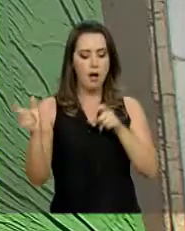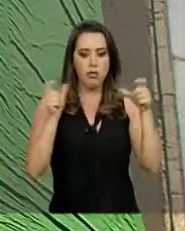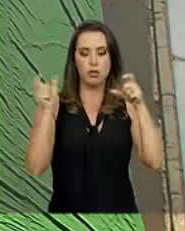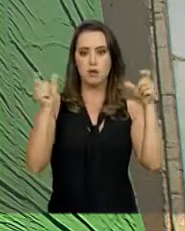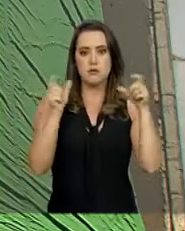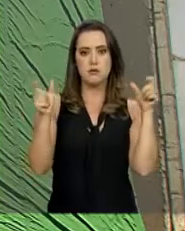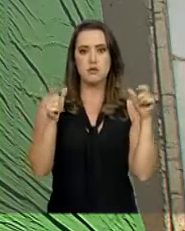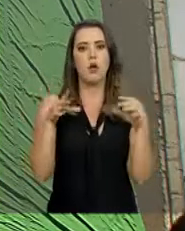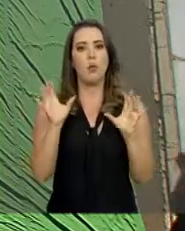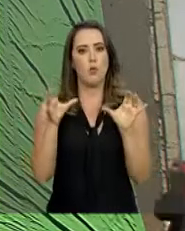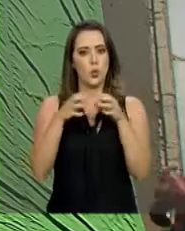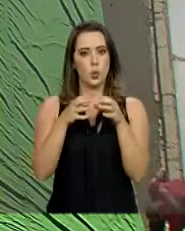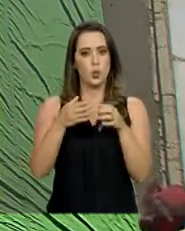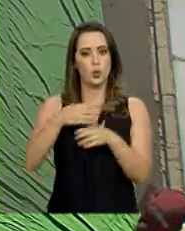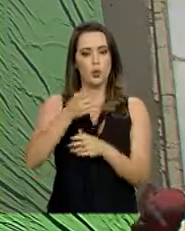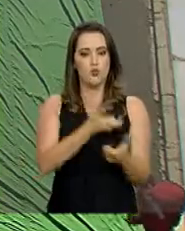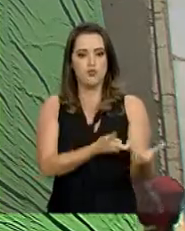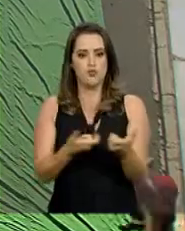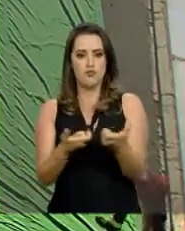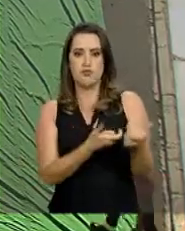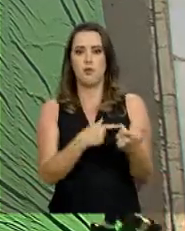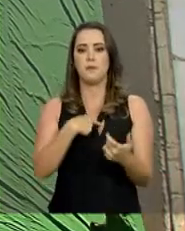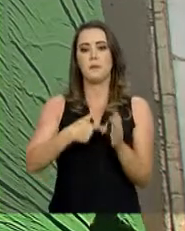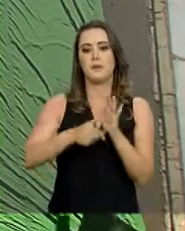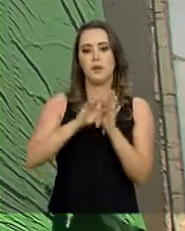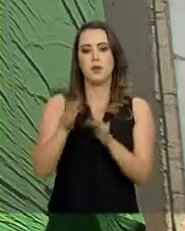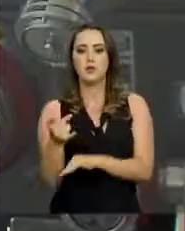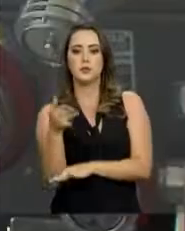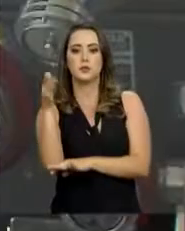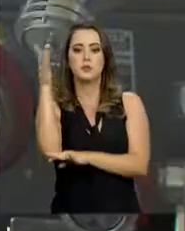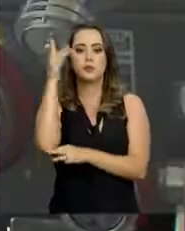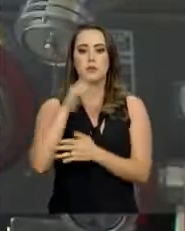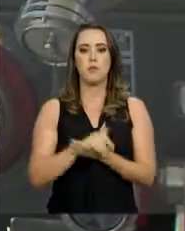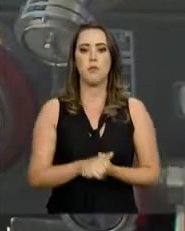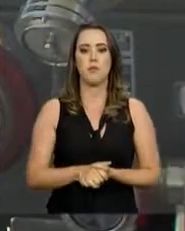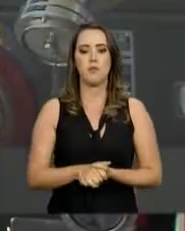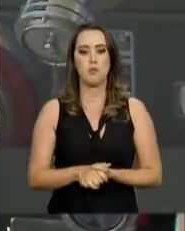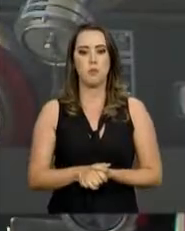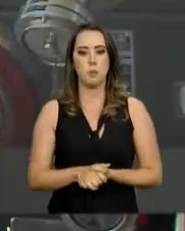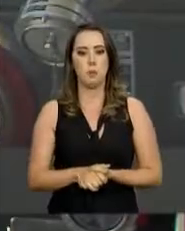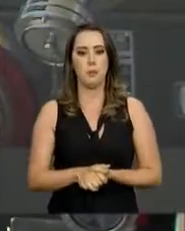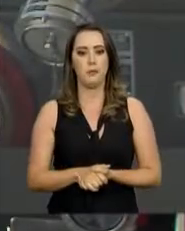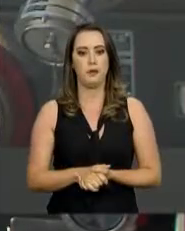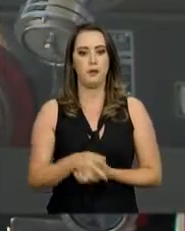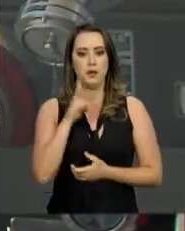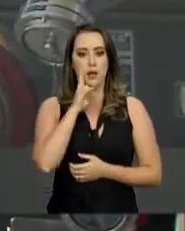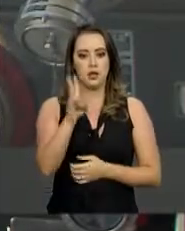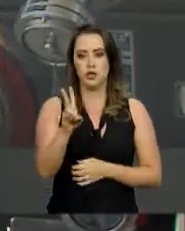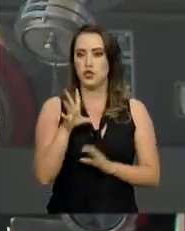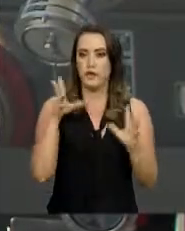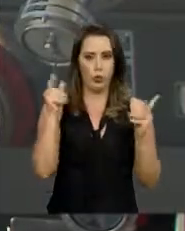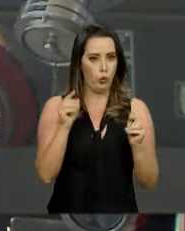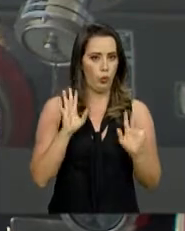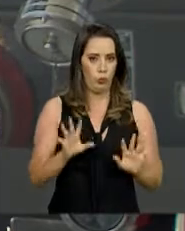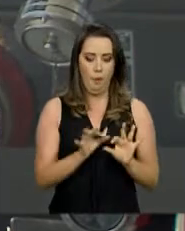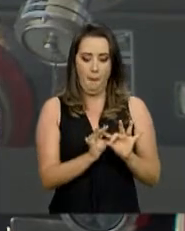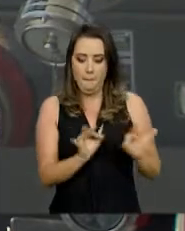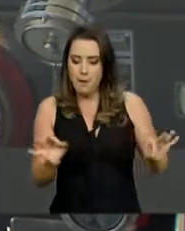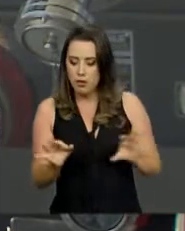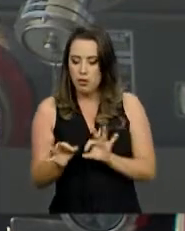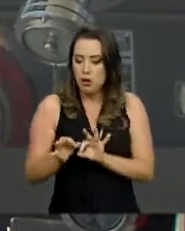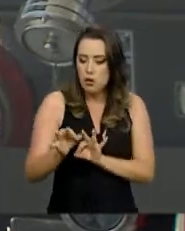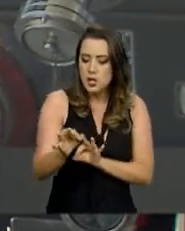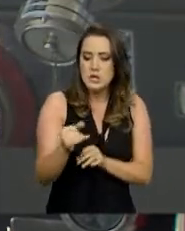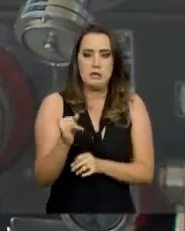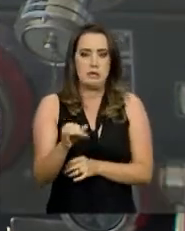do corpo de bombeiros antes de ser hasteada. É feita toda a vistoria, de metragem a qualquer dano,